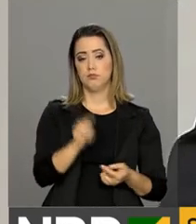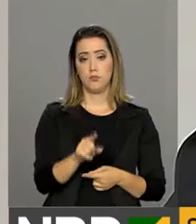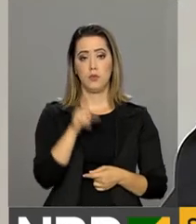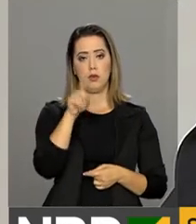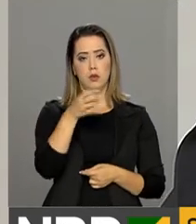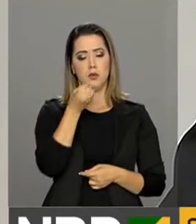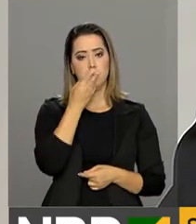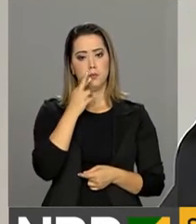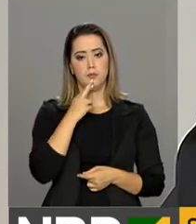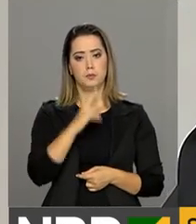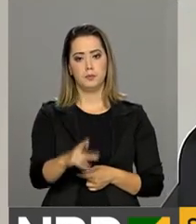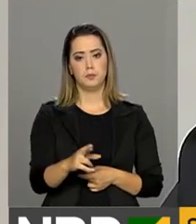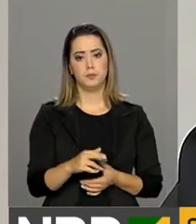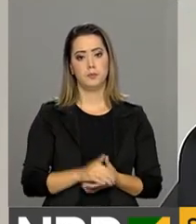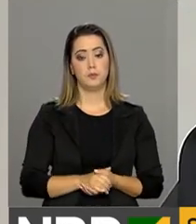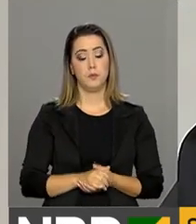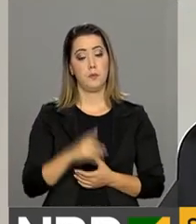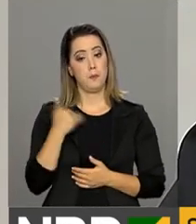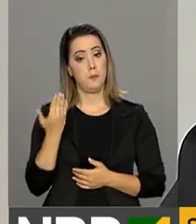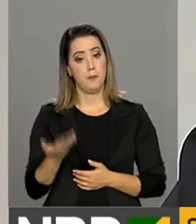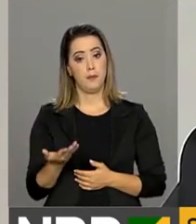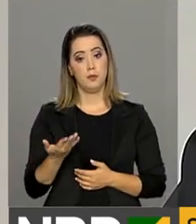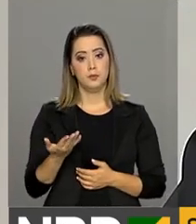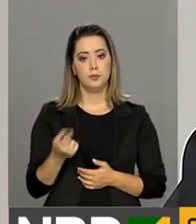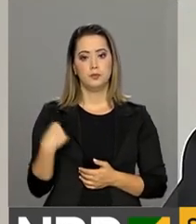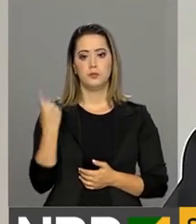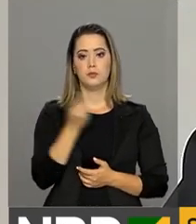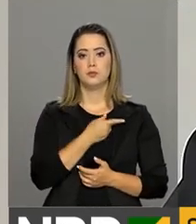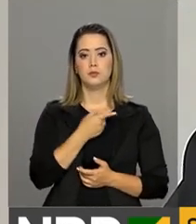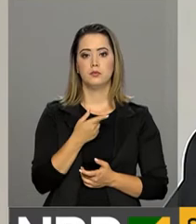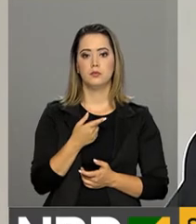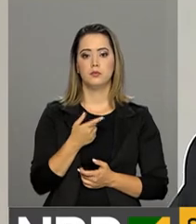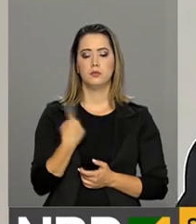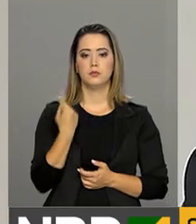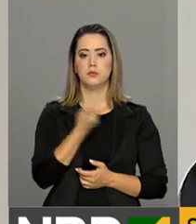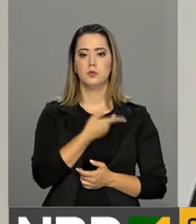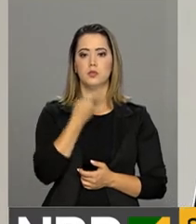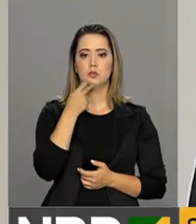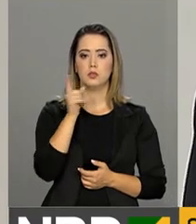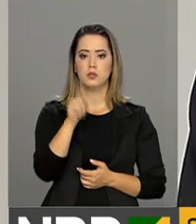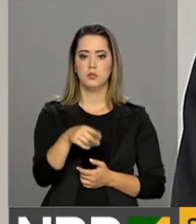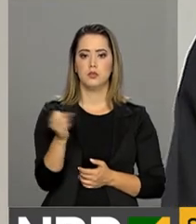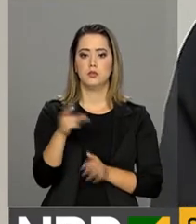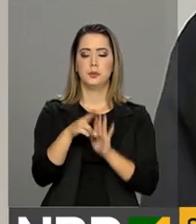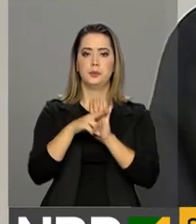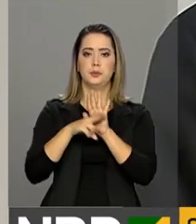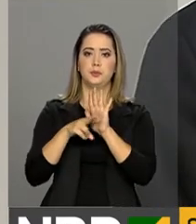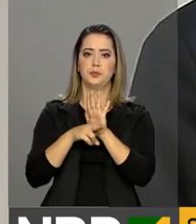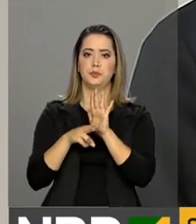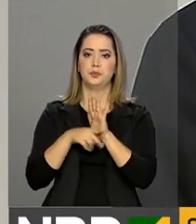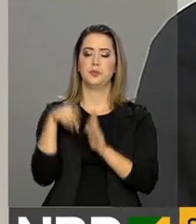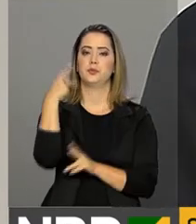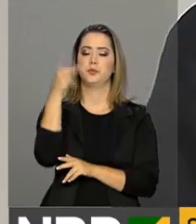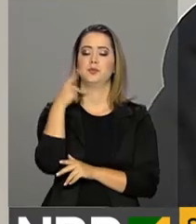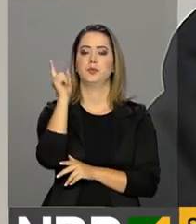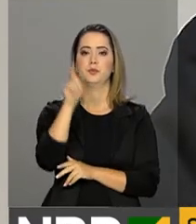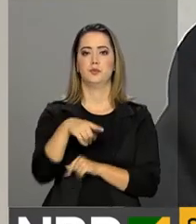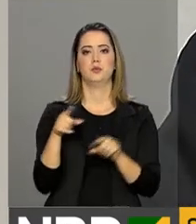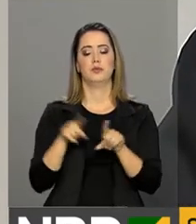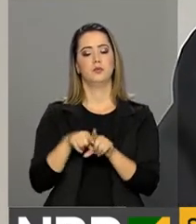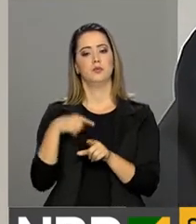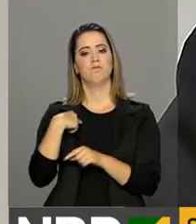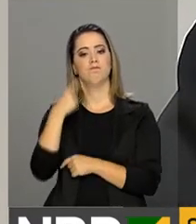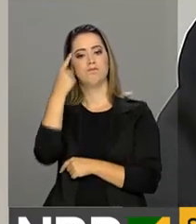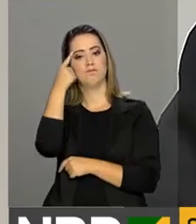resultados e então nós nós dizemos a reforma política ela como a nossa